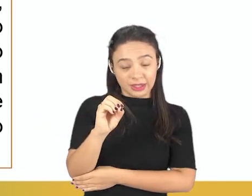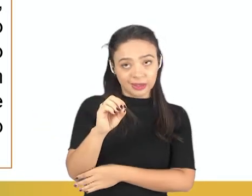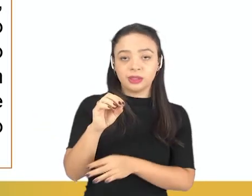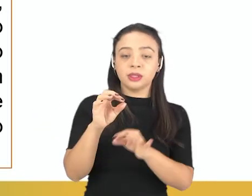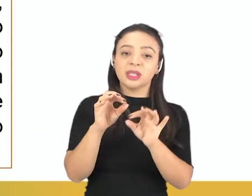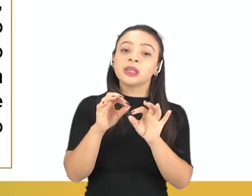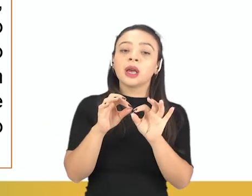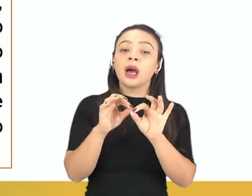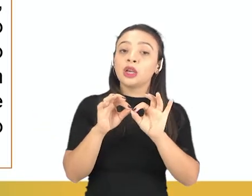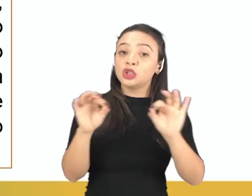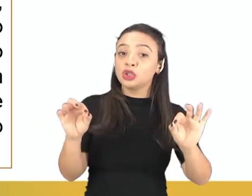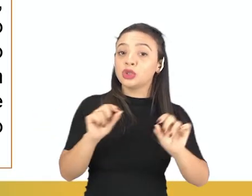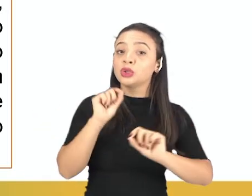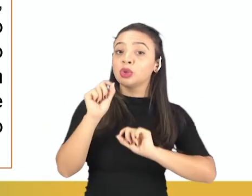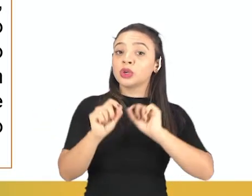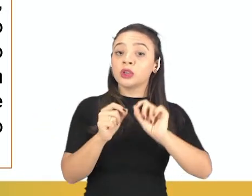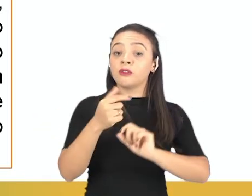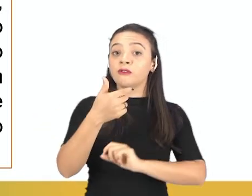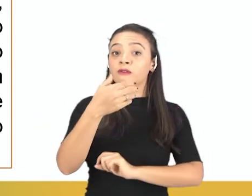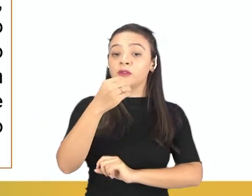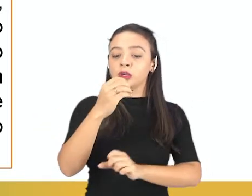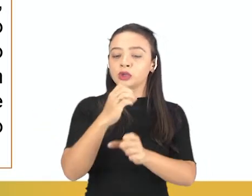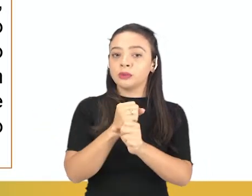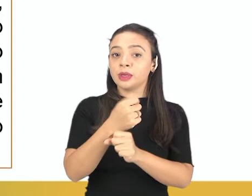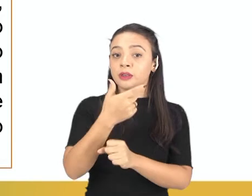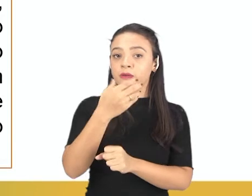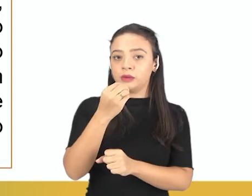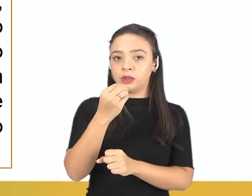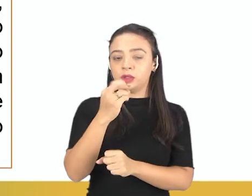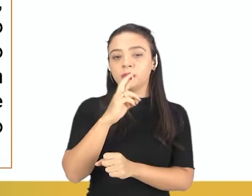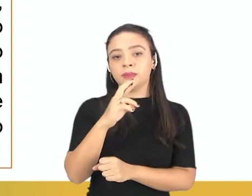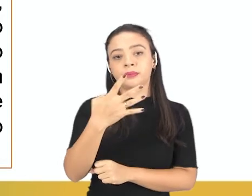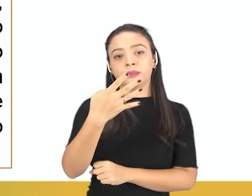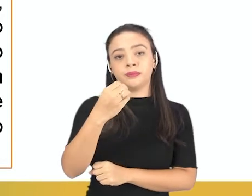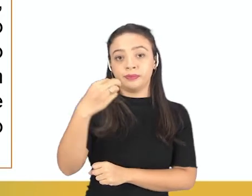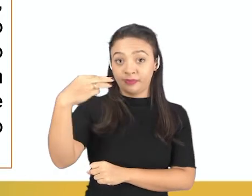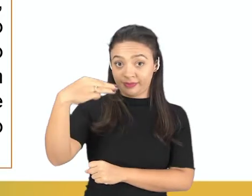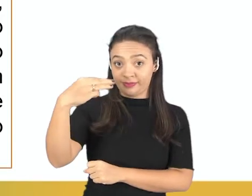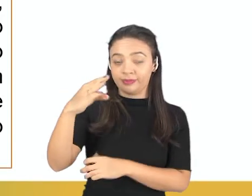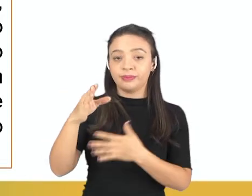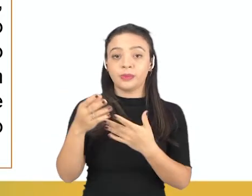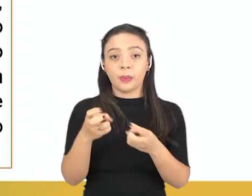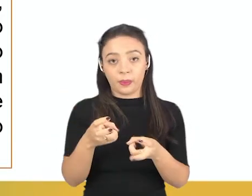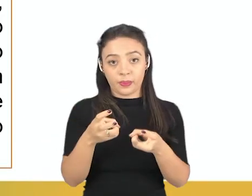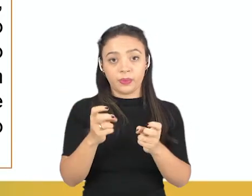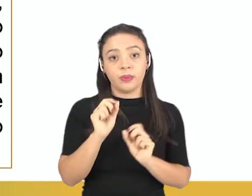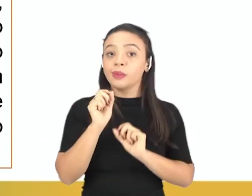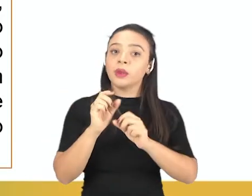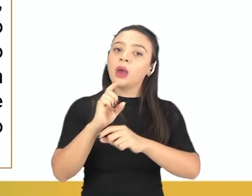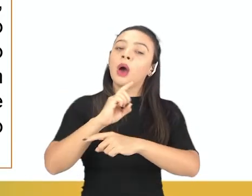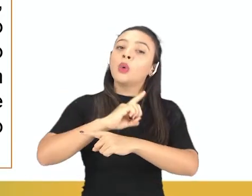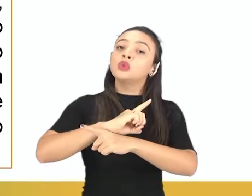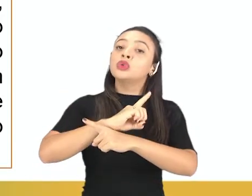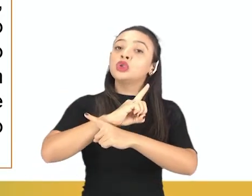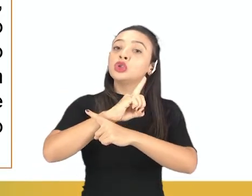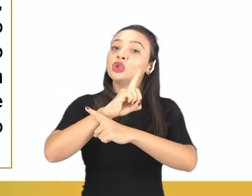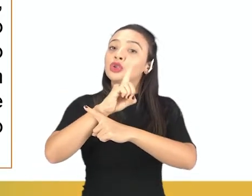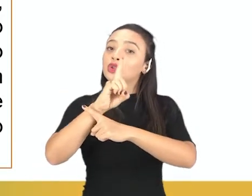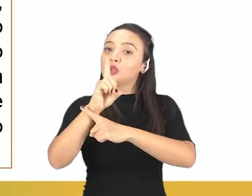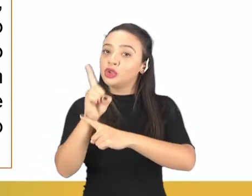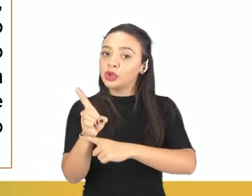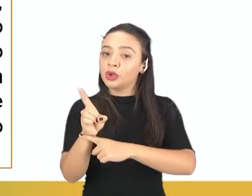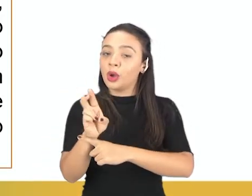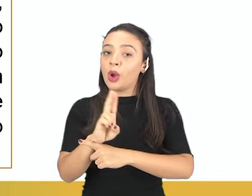a distância que eu vou percorrer vai ser 20 mais 20 que vai dar 40 metros então repare que o diâmetro vai ser o nome